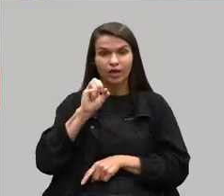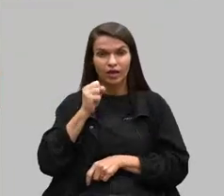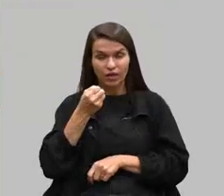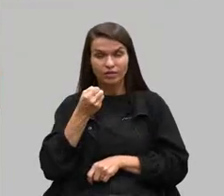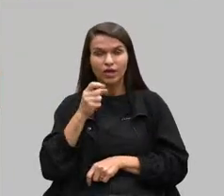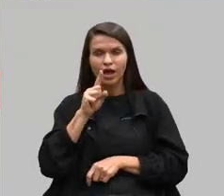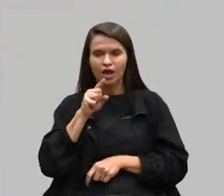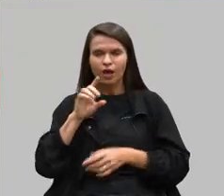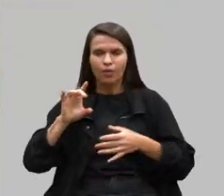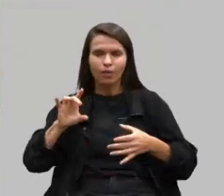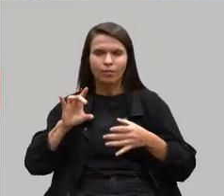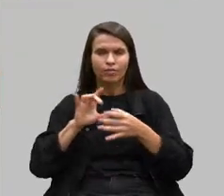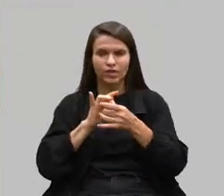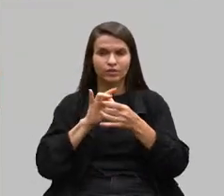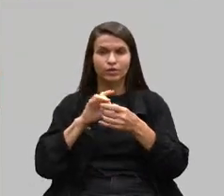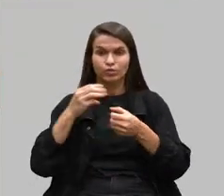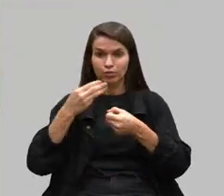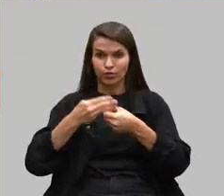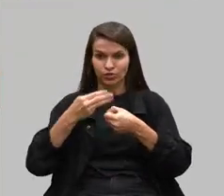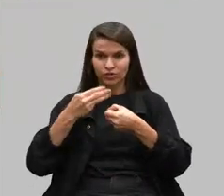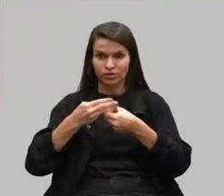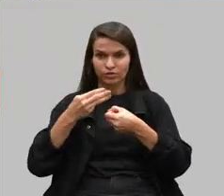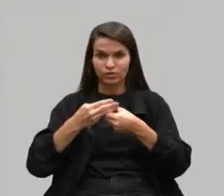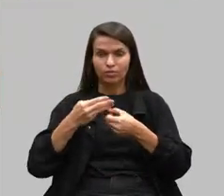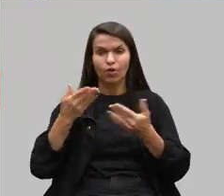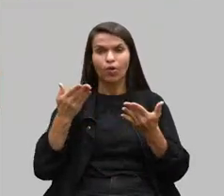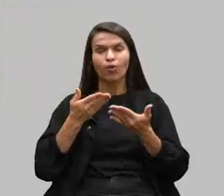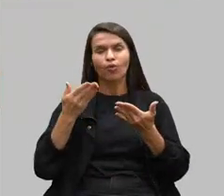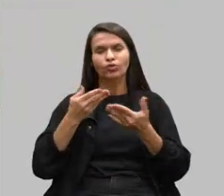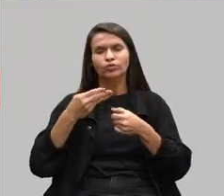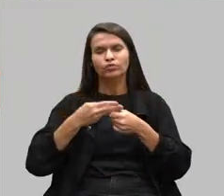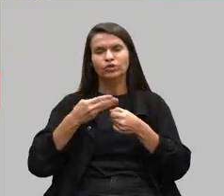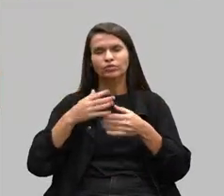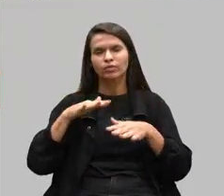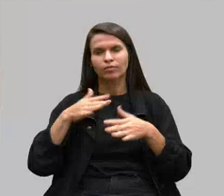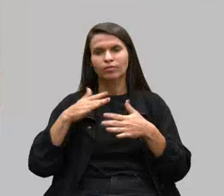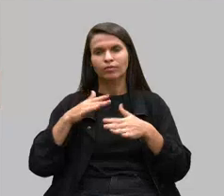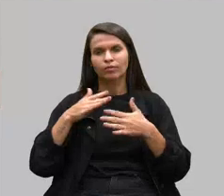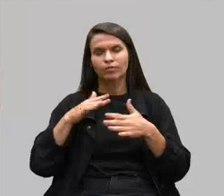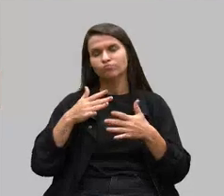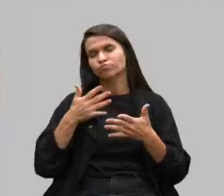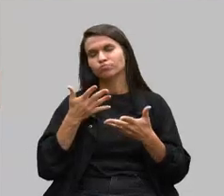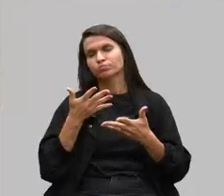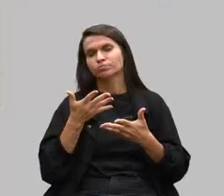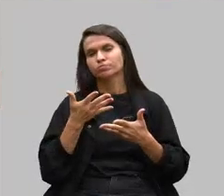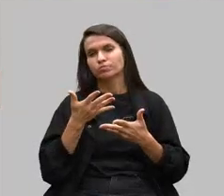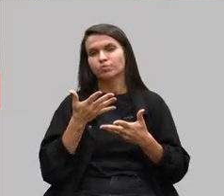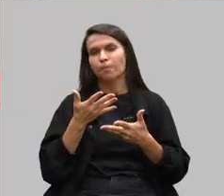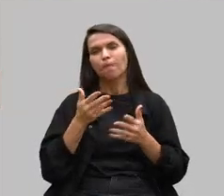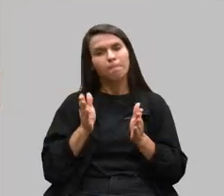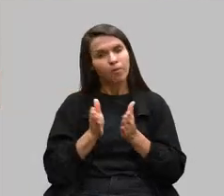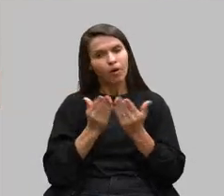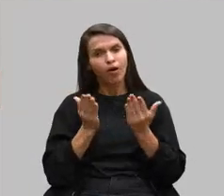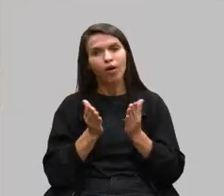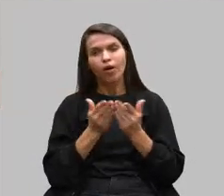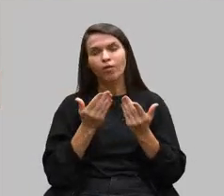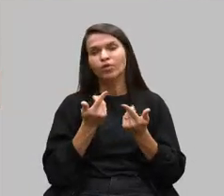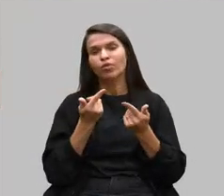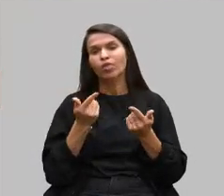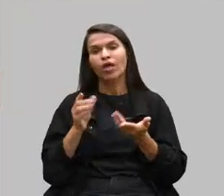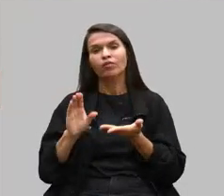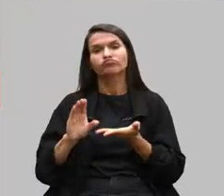parceira do município nós somos hoje o município bem dizer pobre né que nós não tem